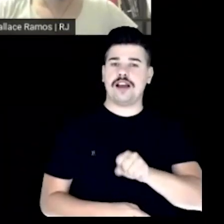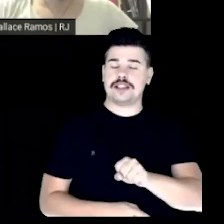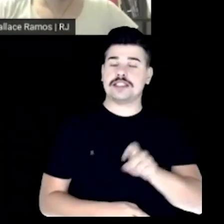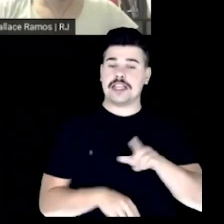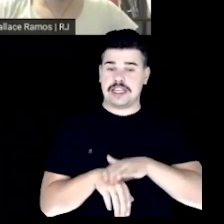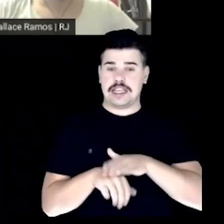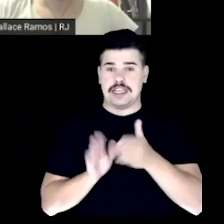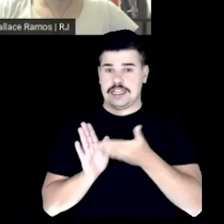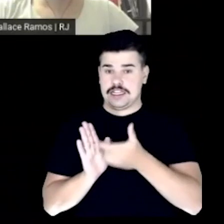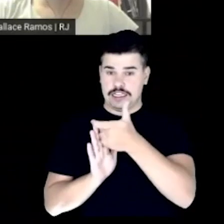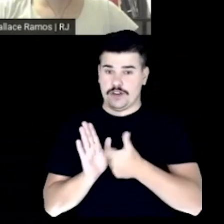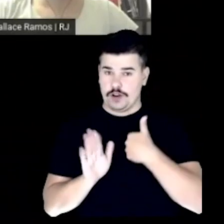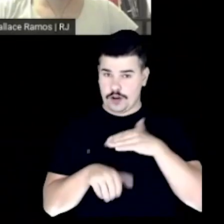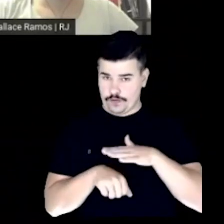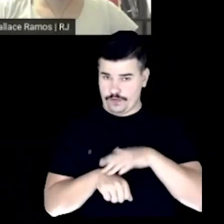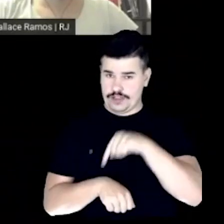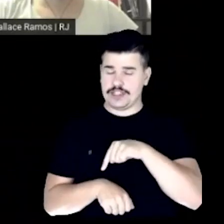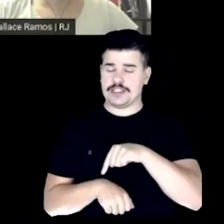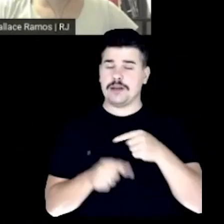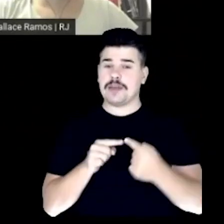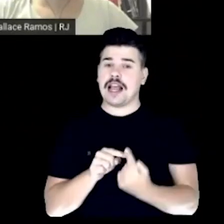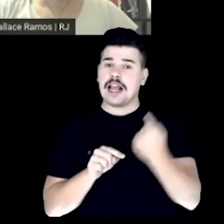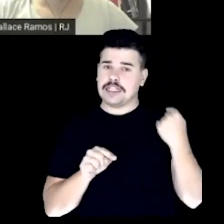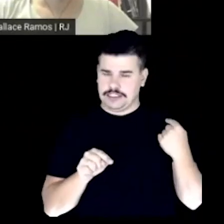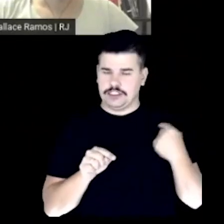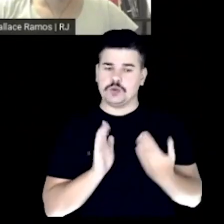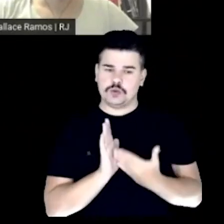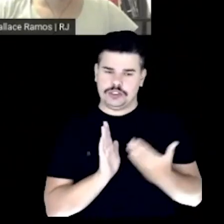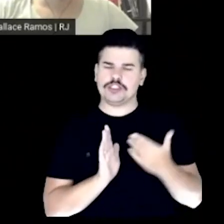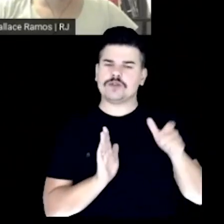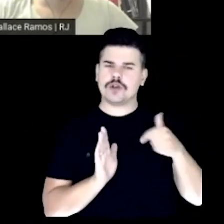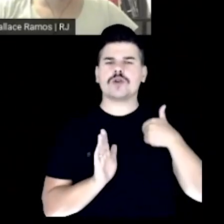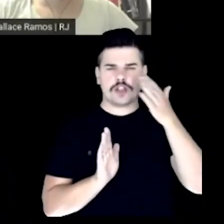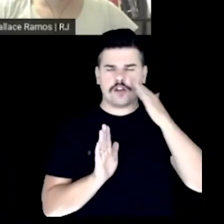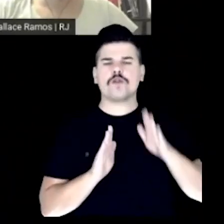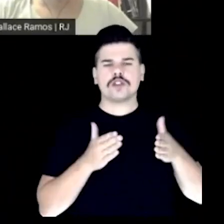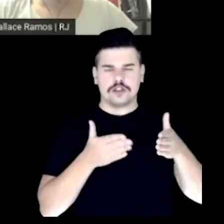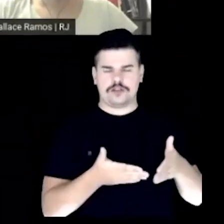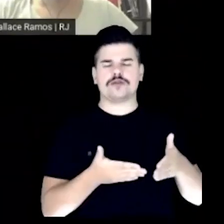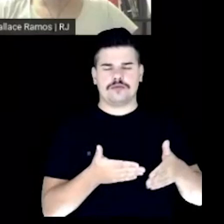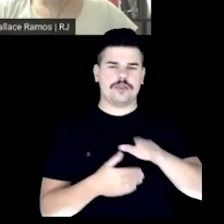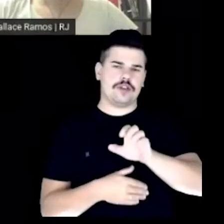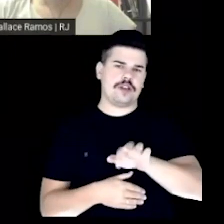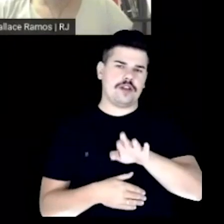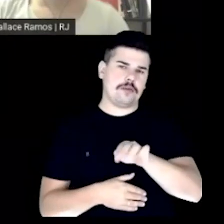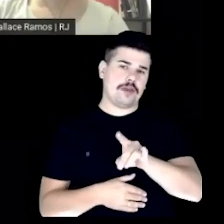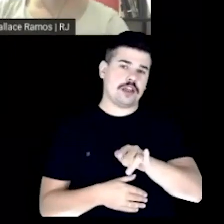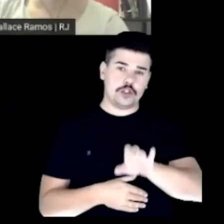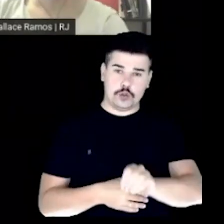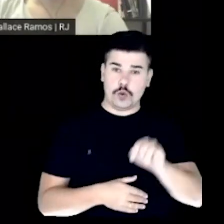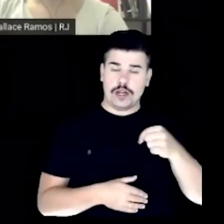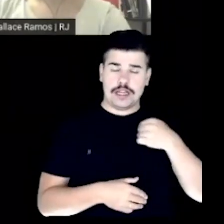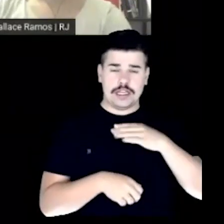e ele veio depois de um livro que eu sei que é hermético e eu gosto dele como hermético.